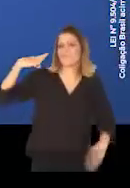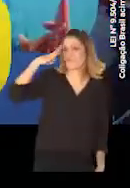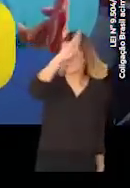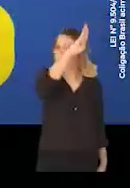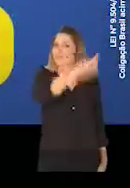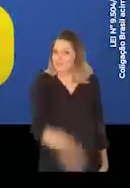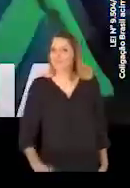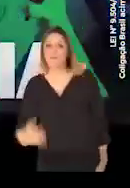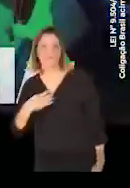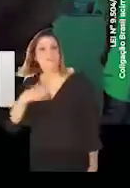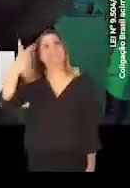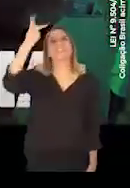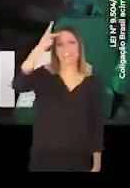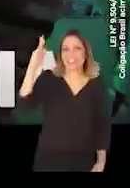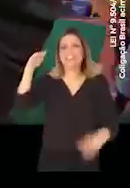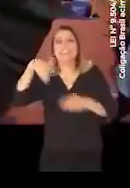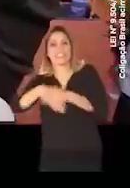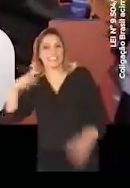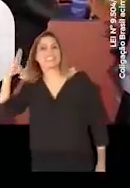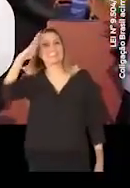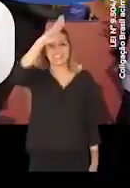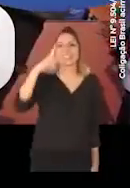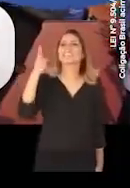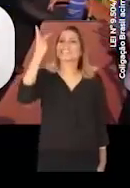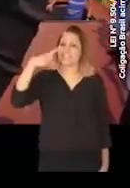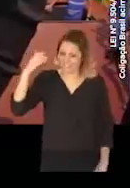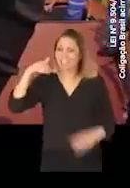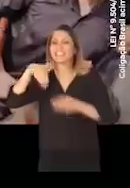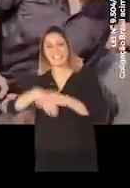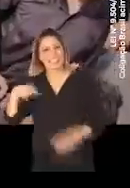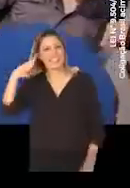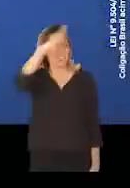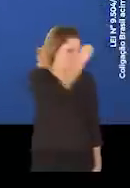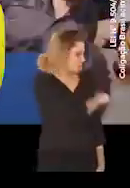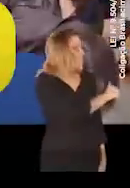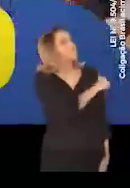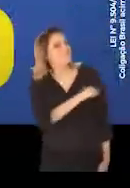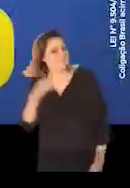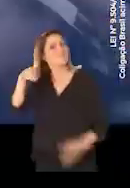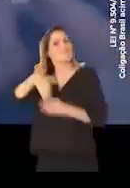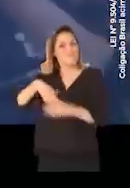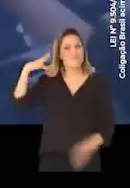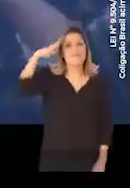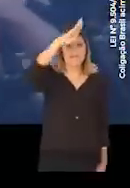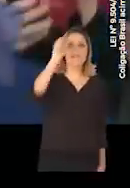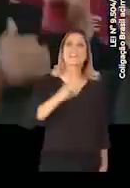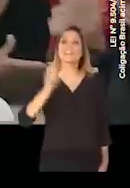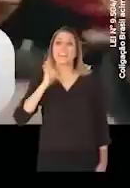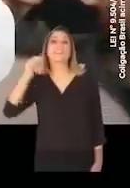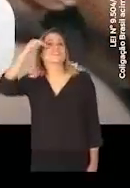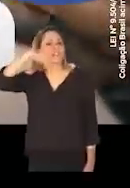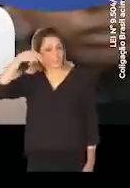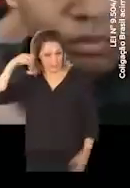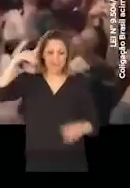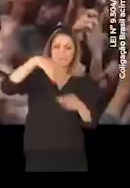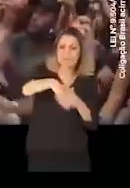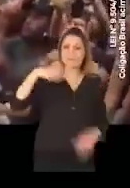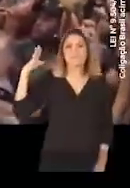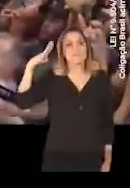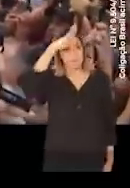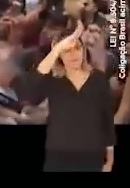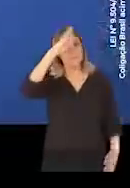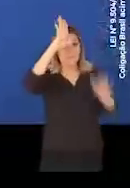é Bolsonaro, o baiano e o paulista, e a minha Paraíba é Bolsonaro, e o carioca, gente, é, e o